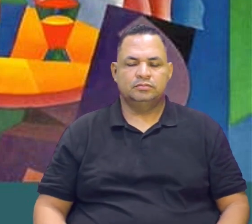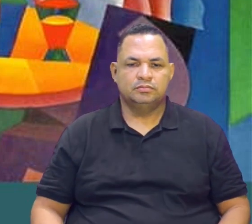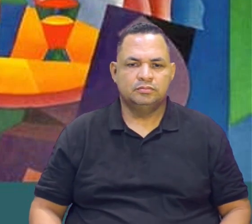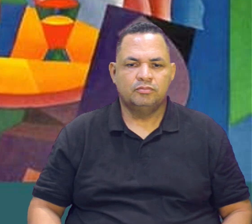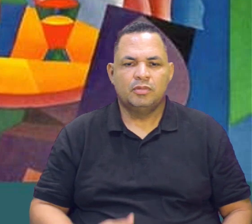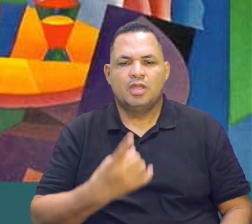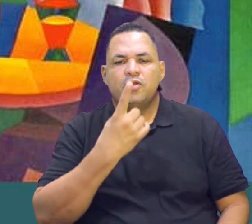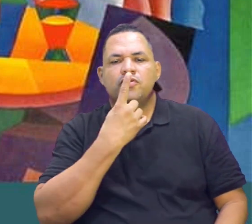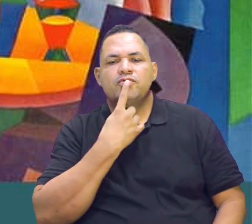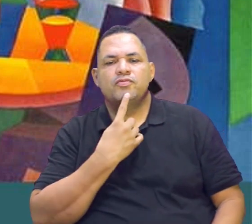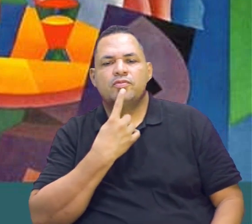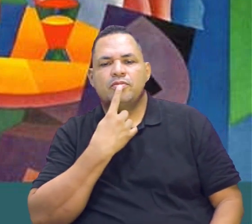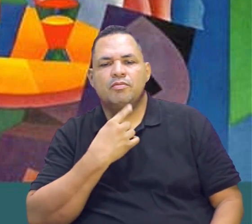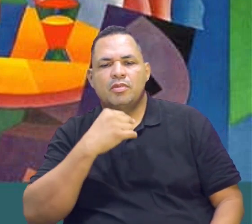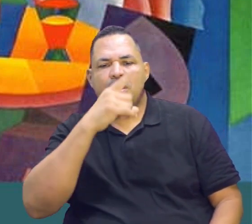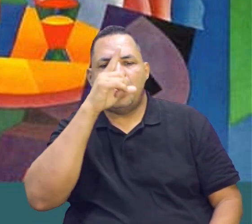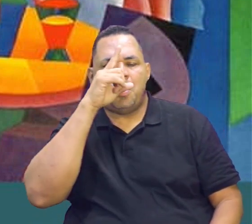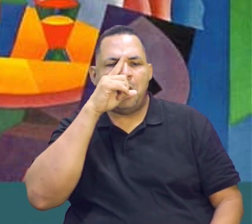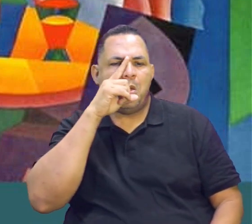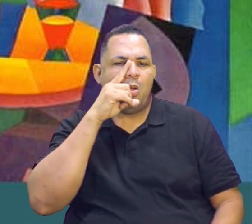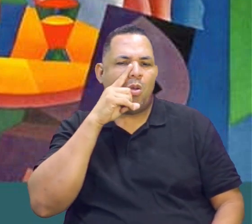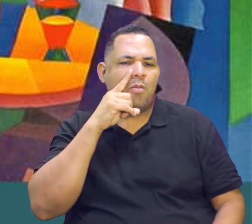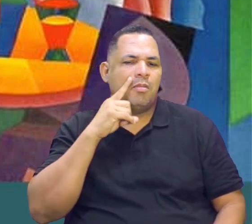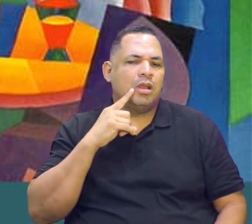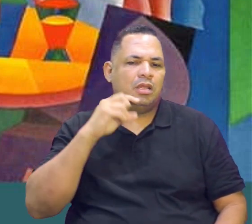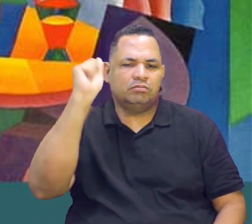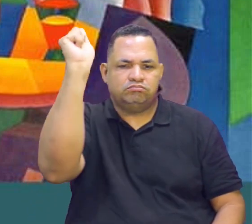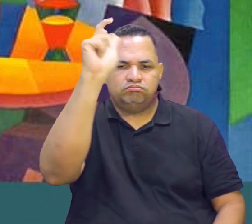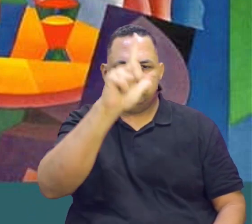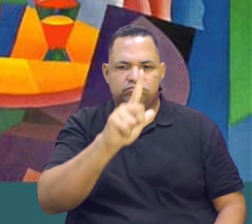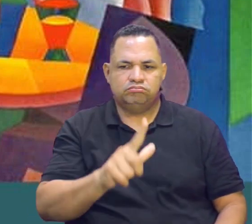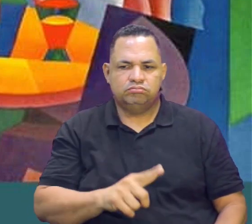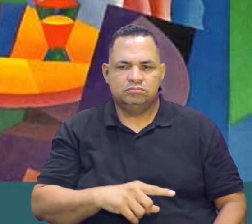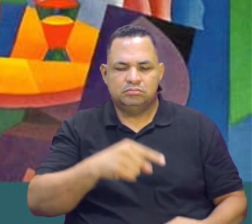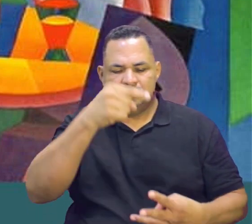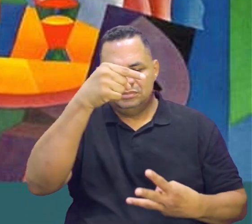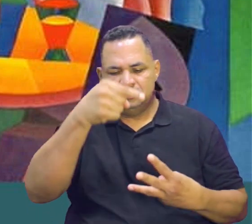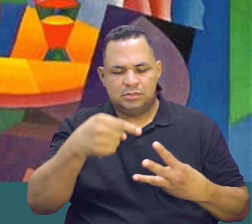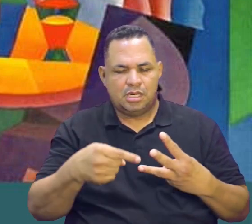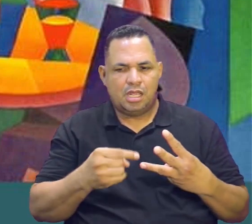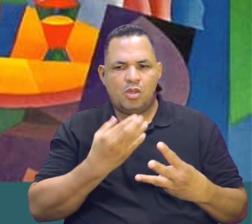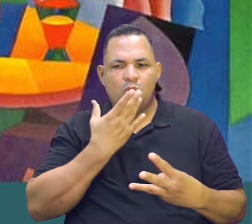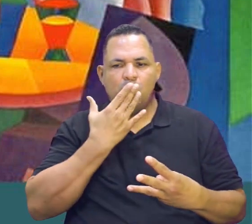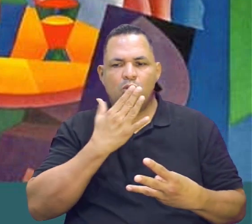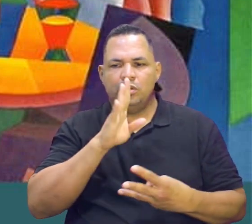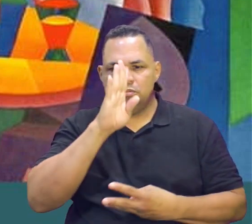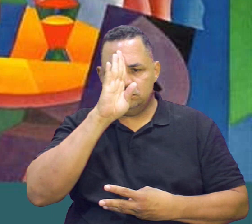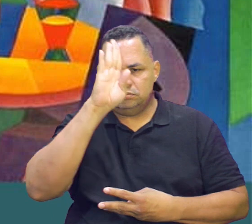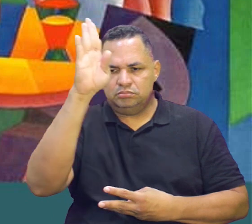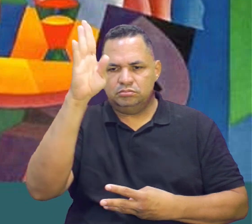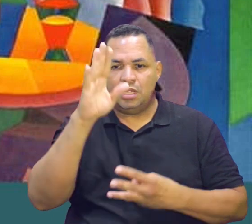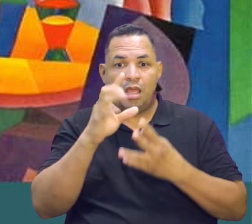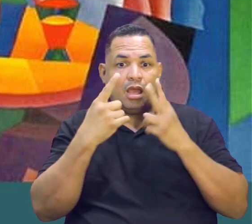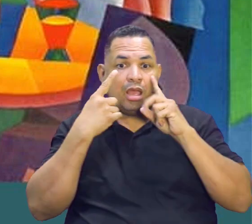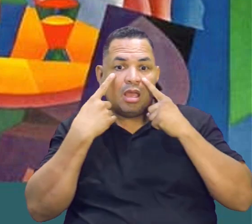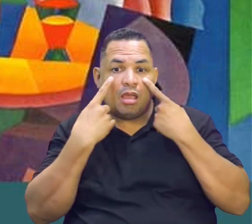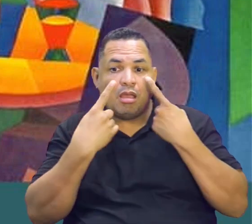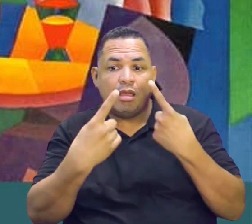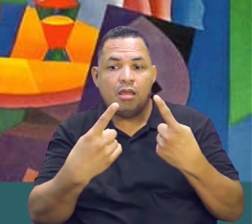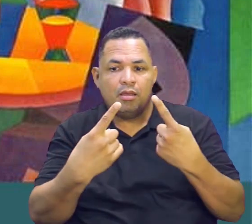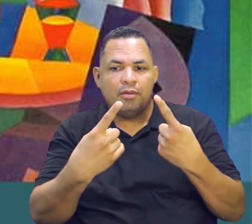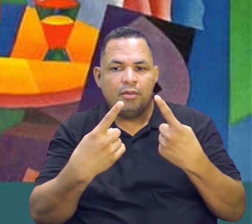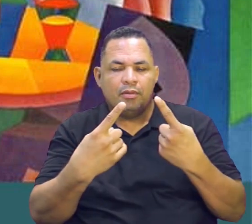o vermelho, o amarelo, o azul. Essas cores assim que chamam realmente a atenção, que prende.